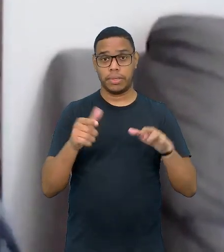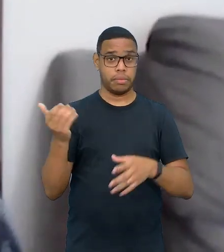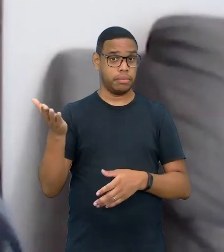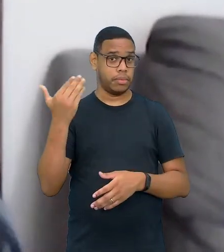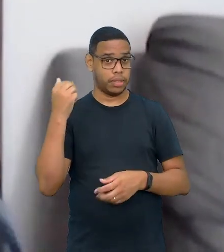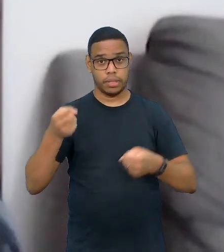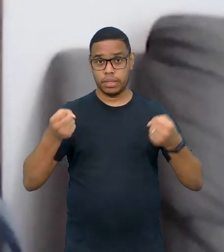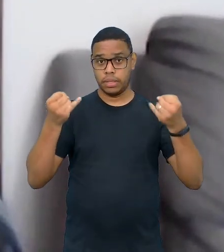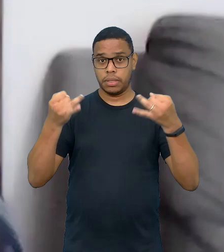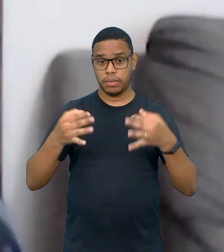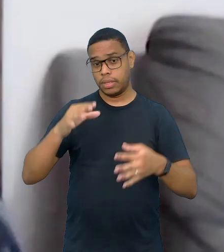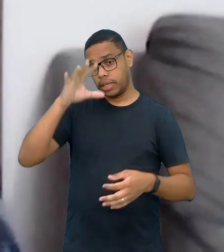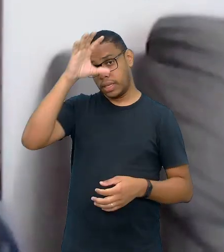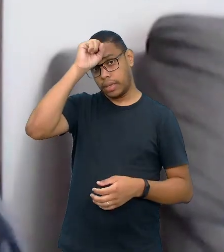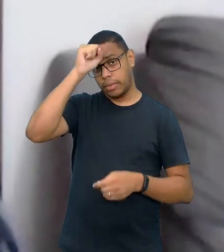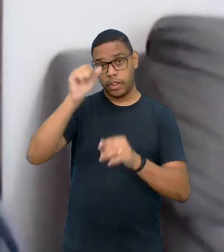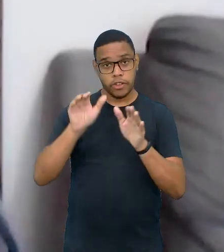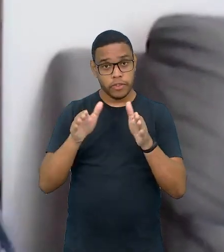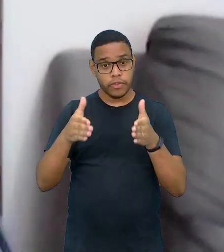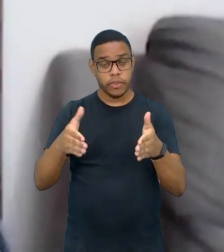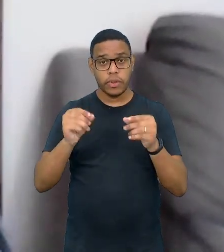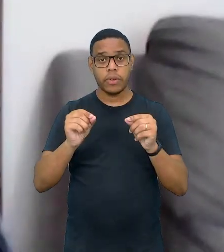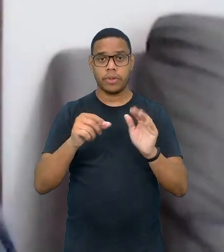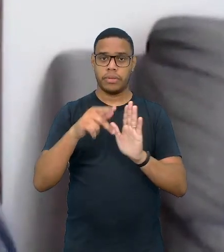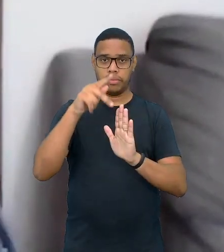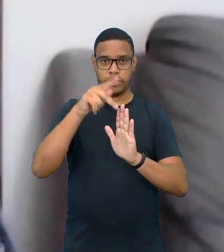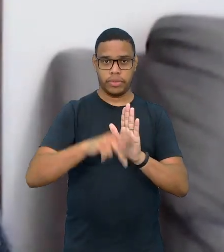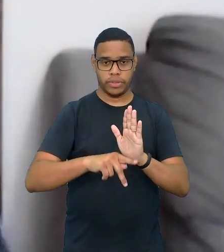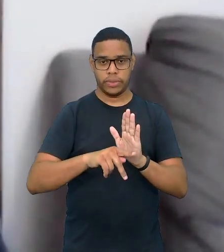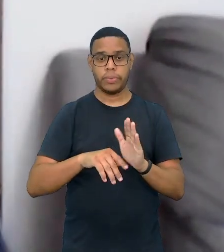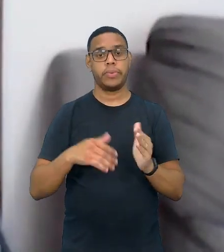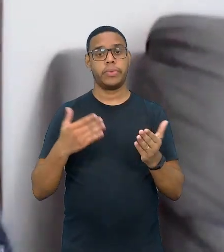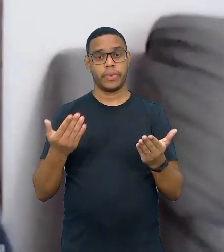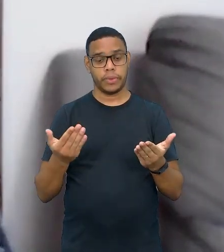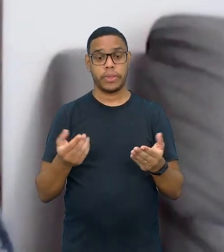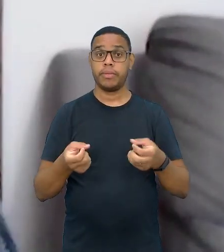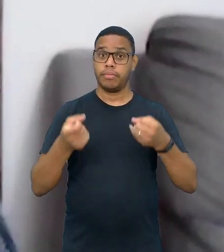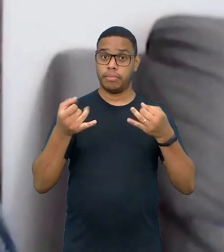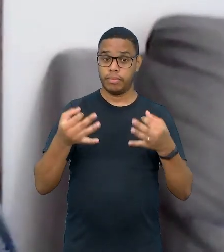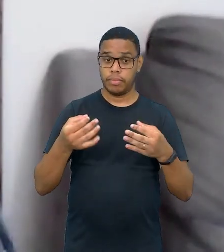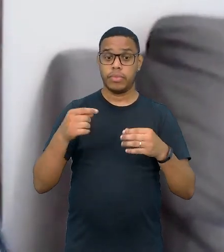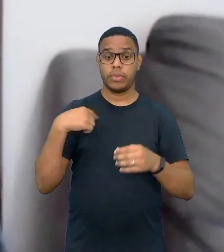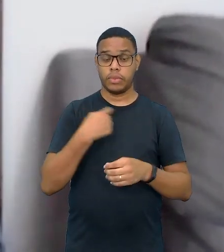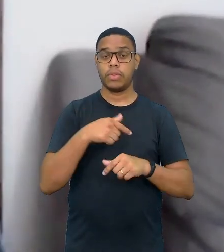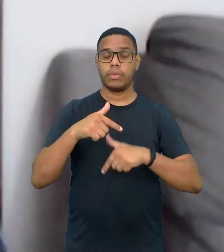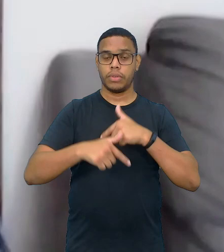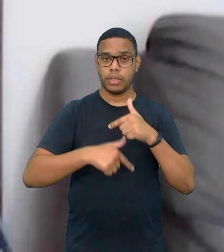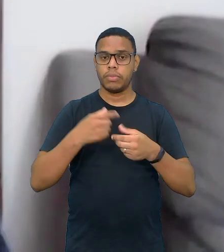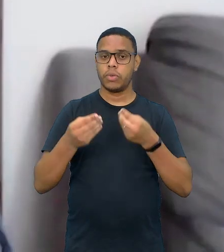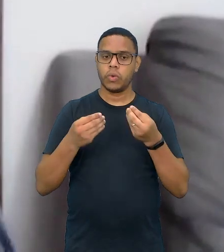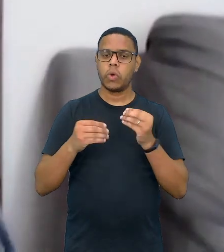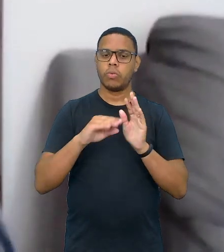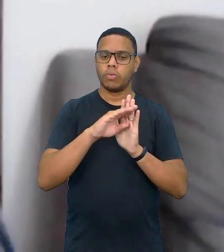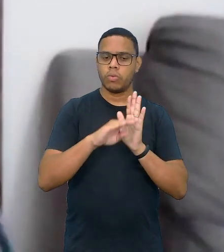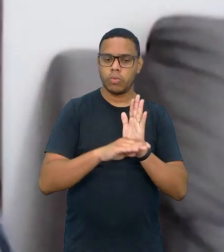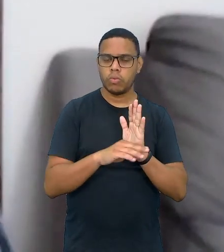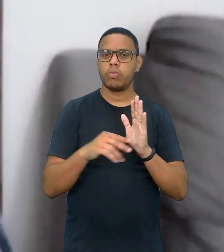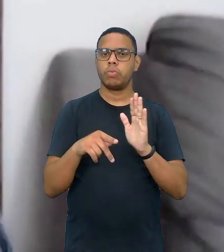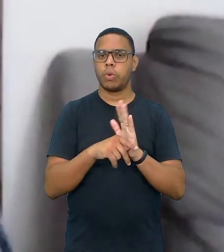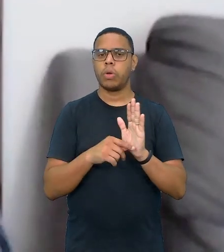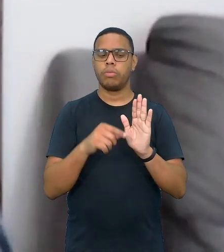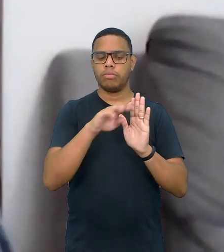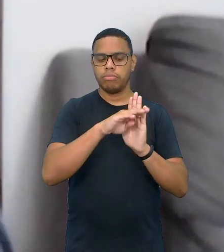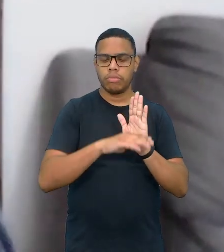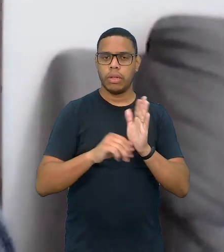falando sobre a aprendizagem baseada em projetos. E aí ele falou, olha, nosso trabalho começa aqui, em relação a essa sequência